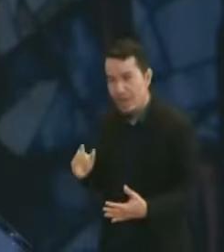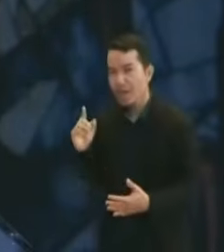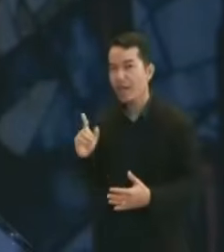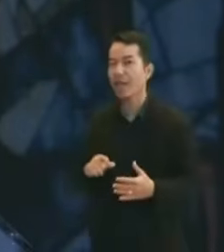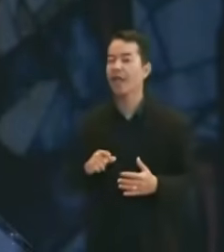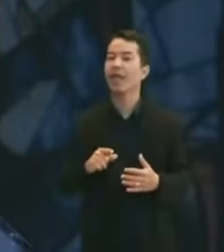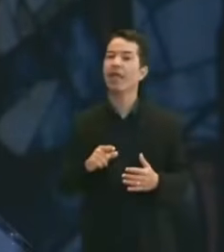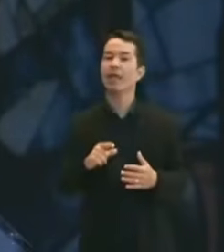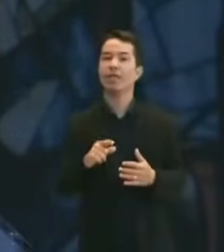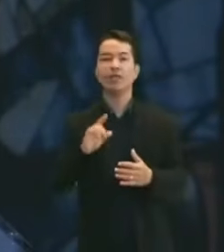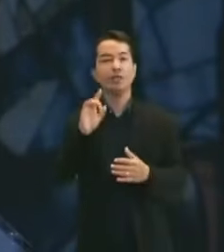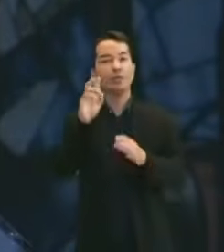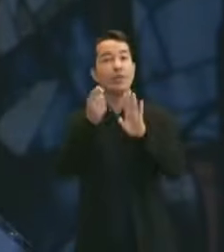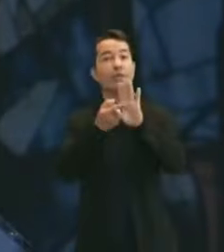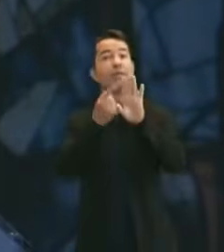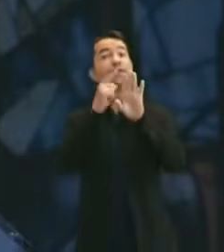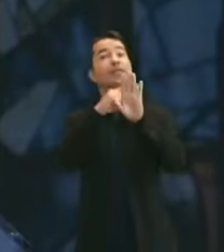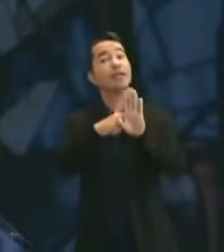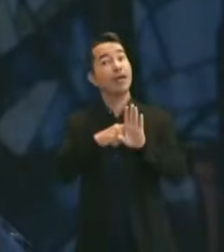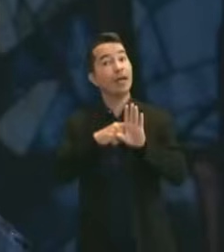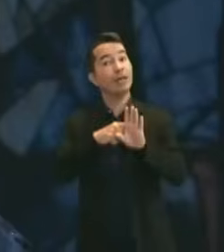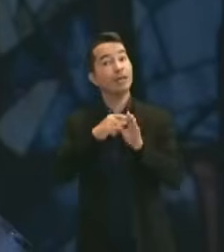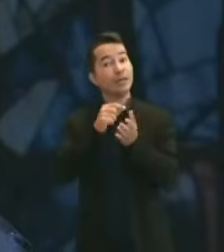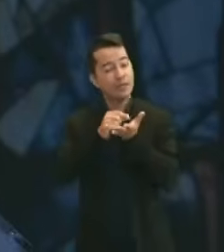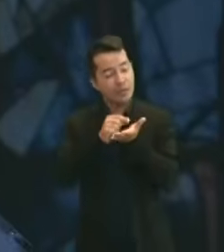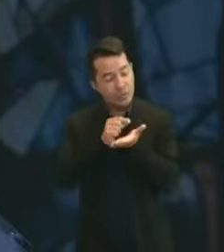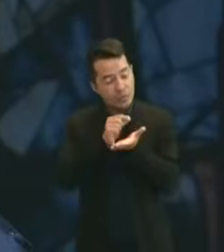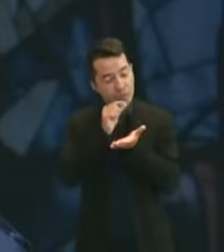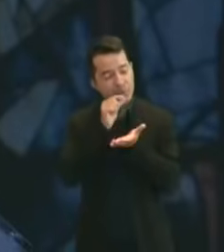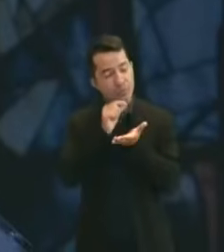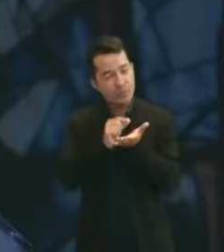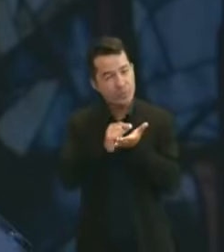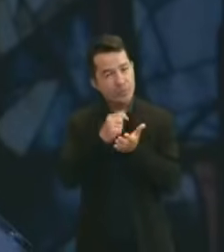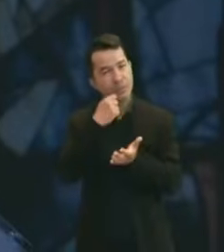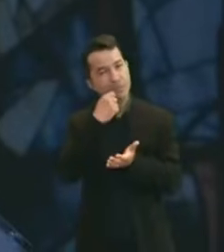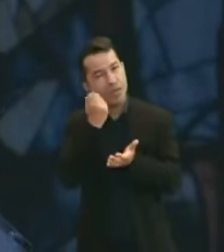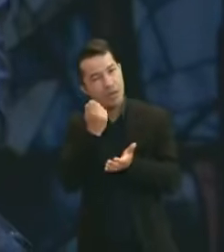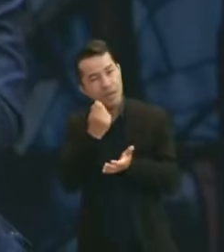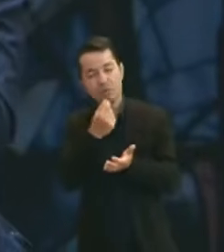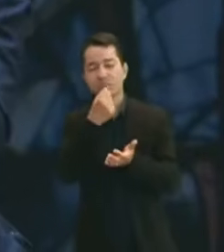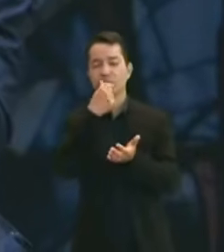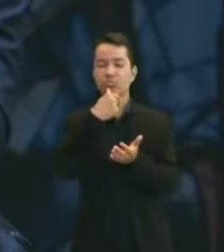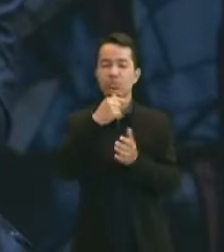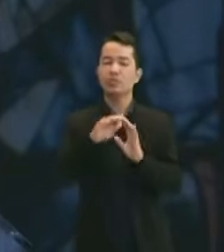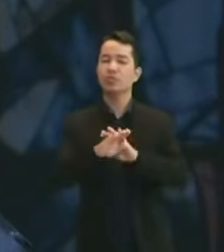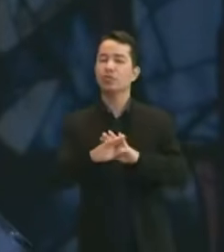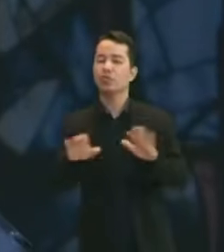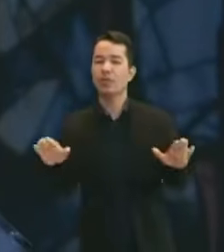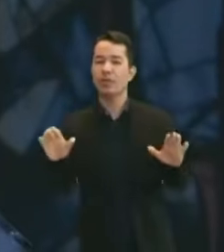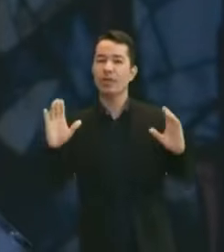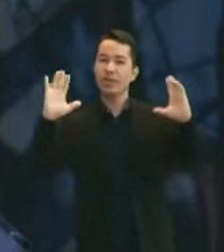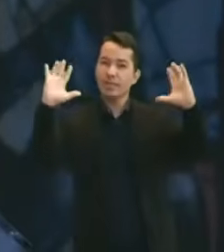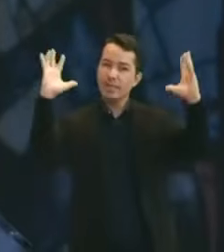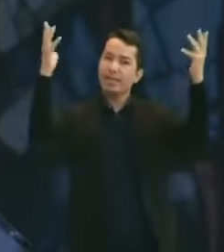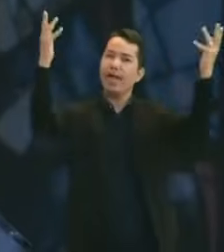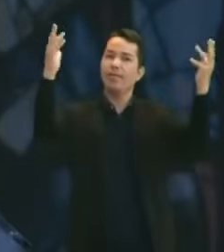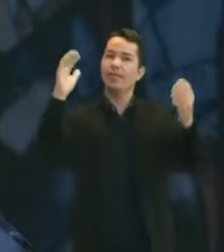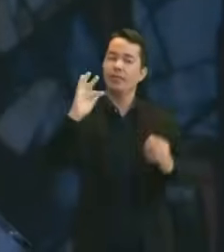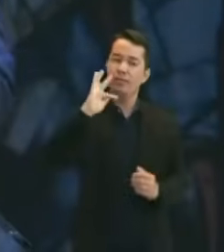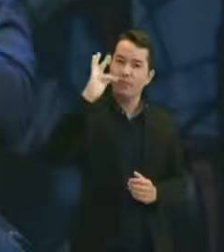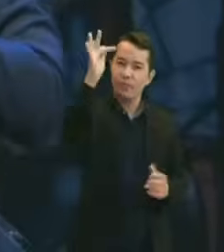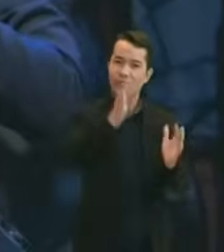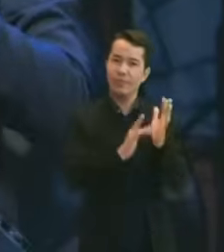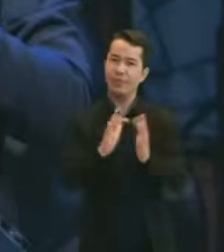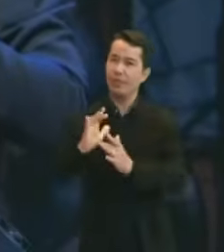isso é pão, isso é suco de uva. A gente celebra aqui a morte e a ressurreição de Jesus, até que ele volte. Esse foi um símbolo que ele nos